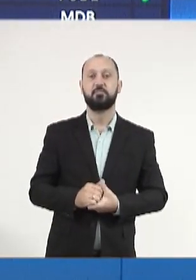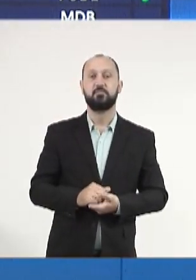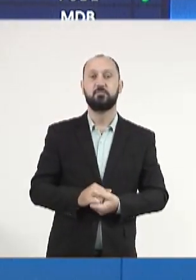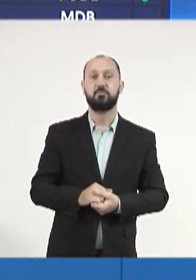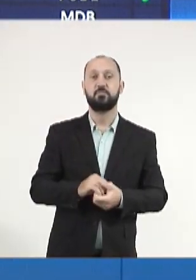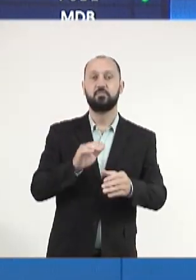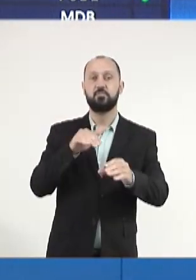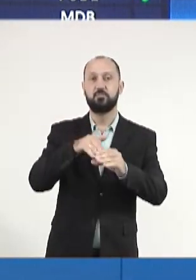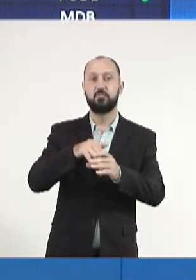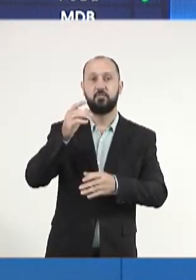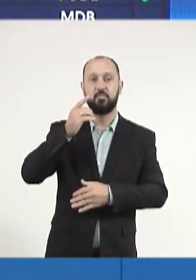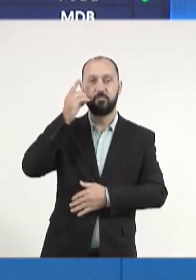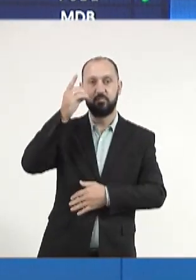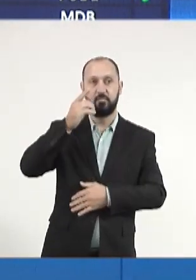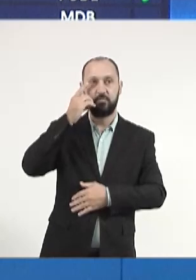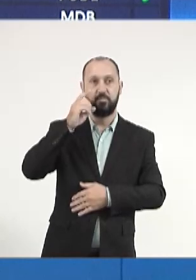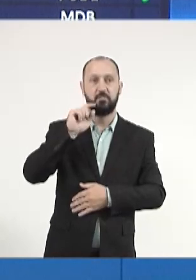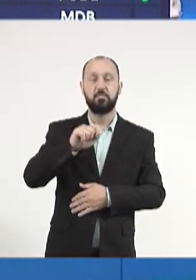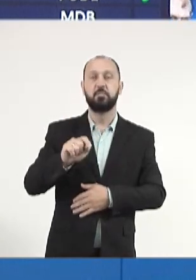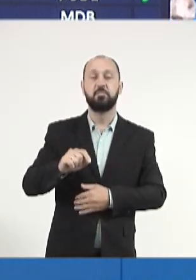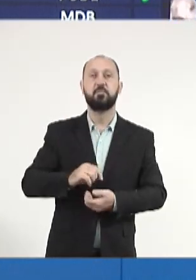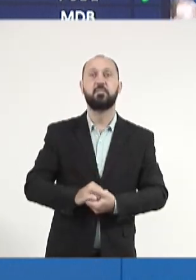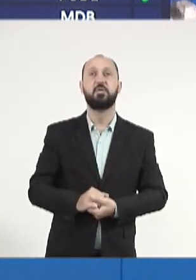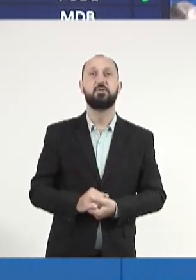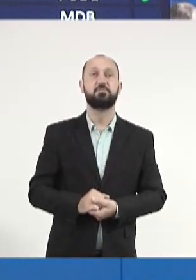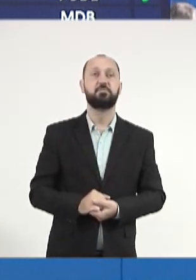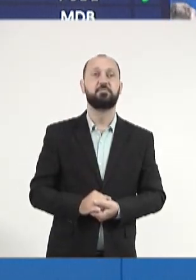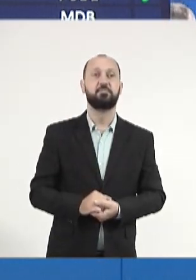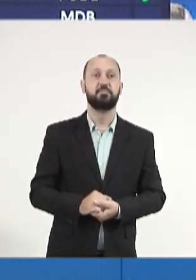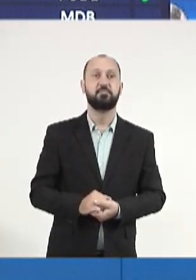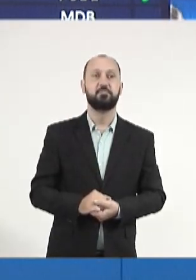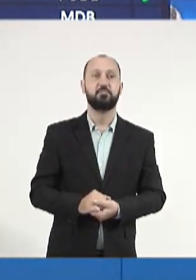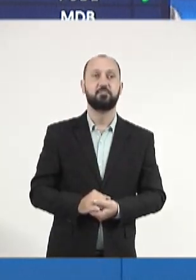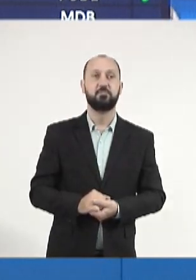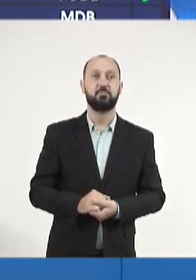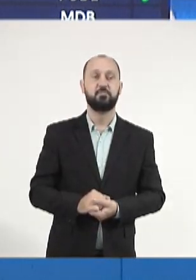Em votação, senhores deputados, no painel.